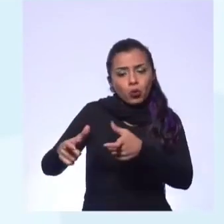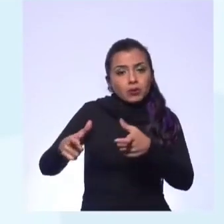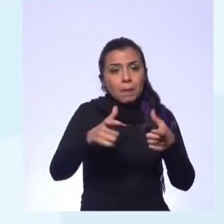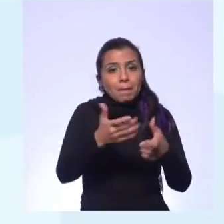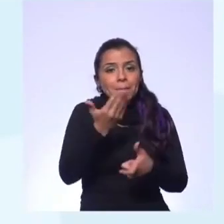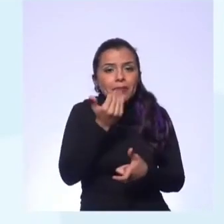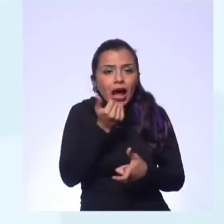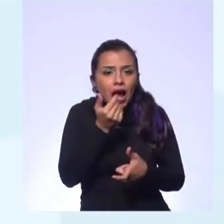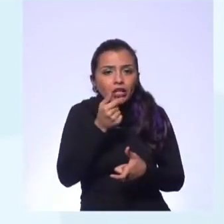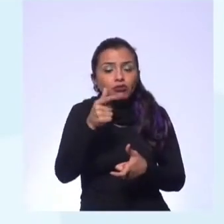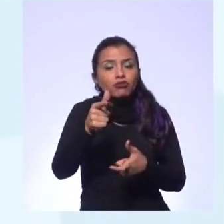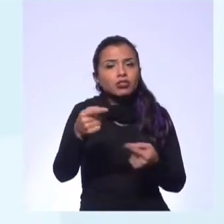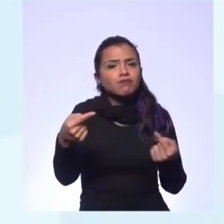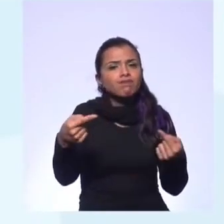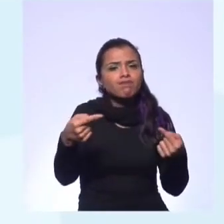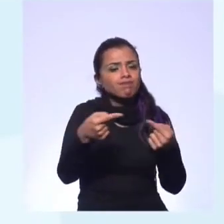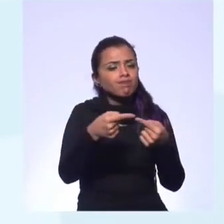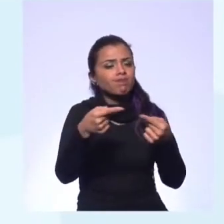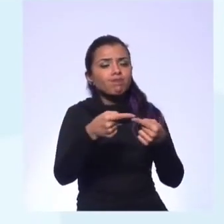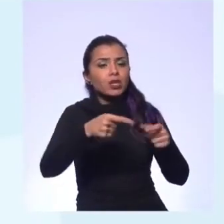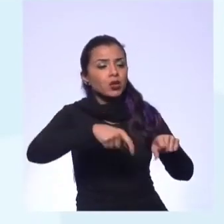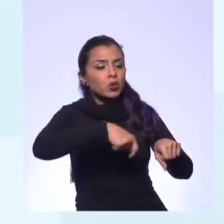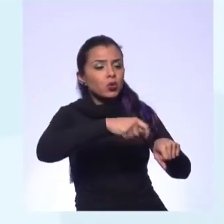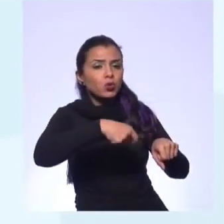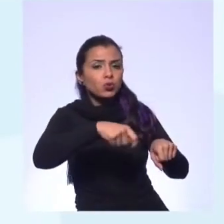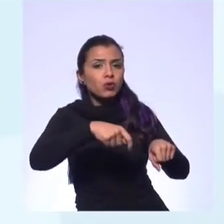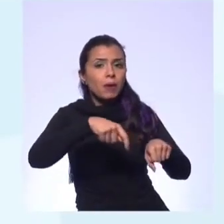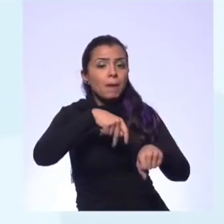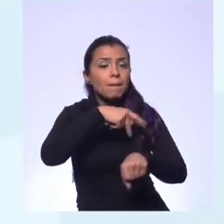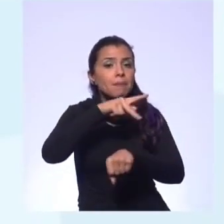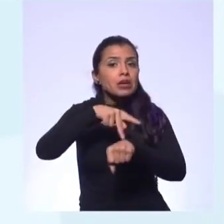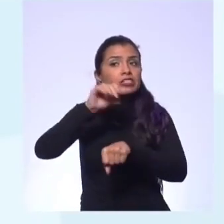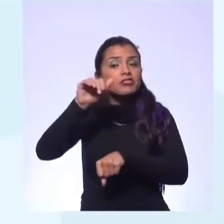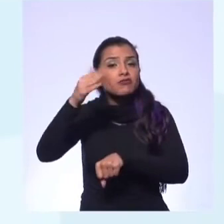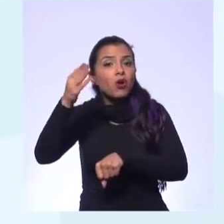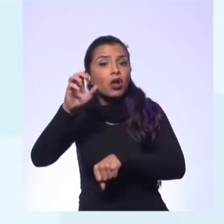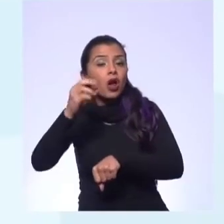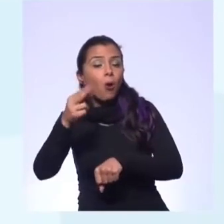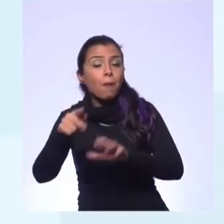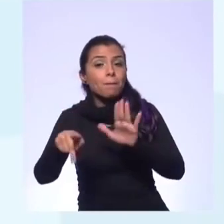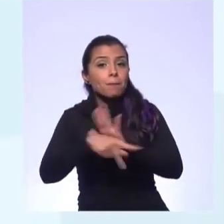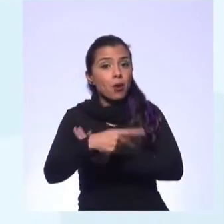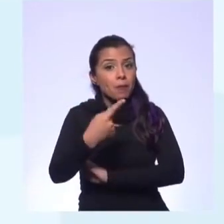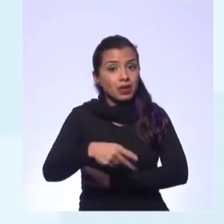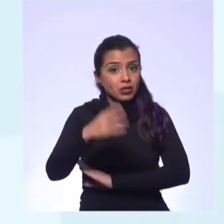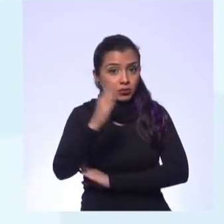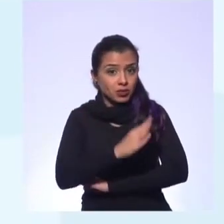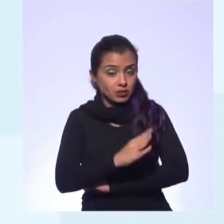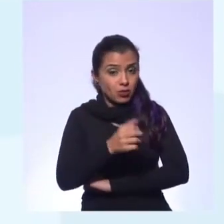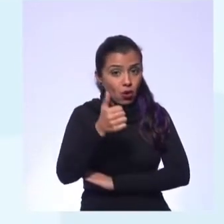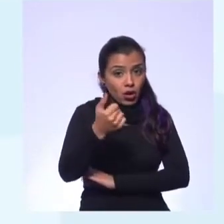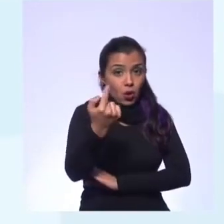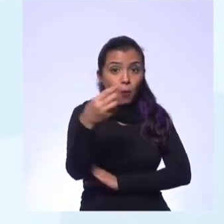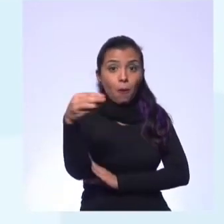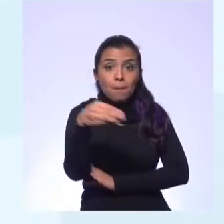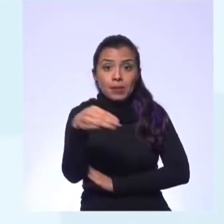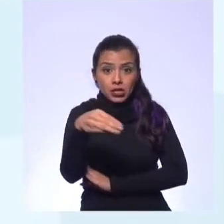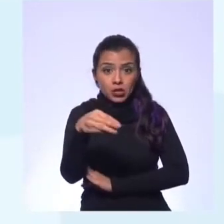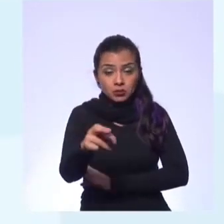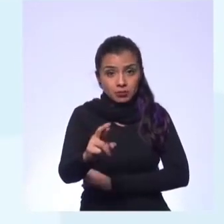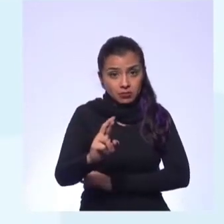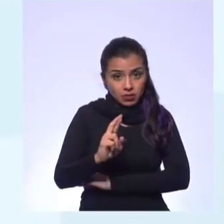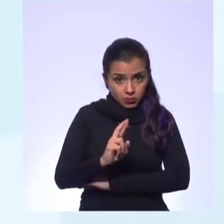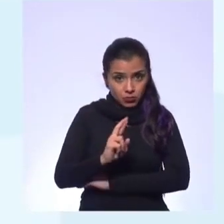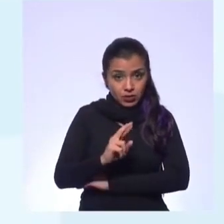pode relacionar com as cozinhas nativas, típicas do Brasil. Isso. Então vocês têm um minuto aí para escrever no chat. Vocês vão